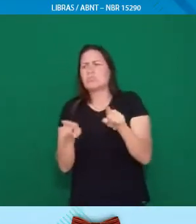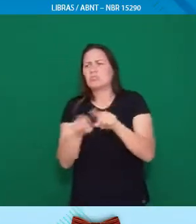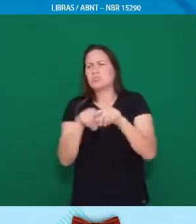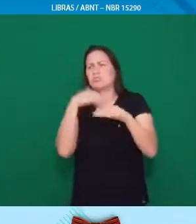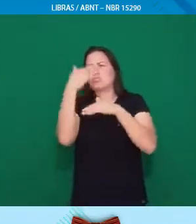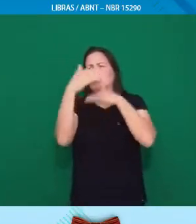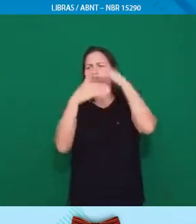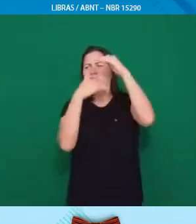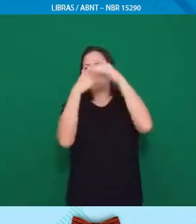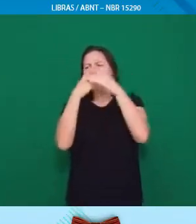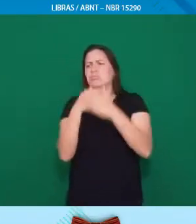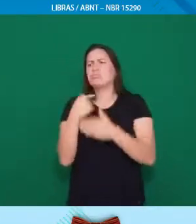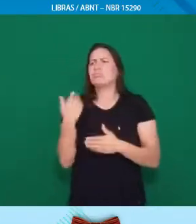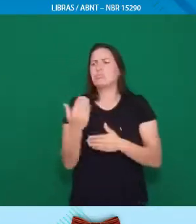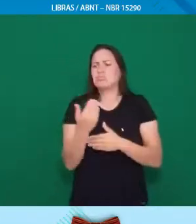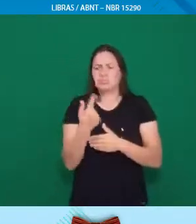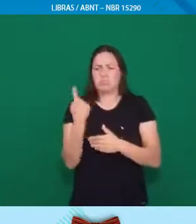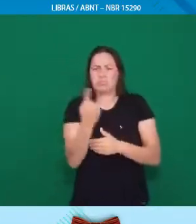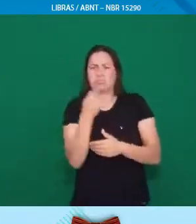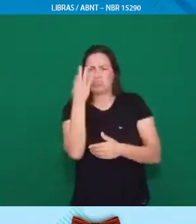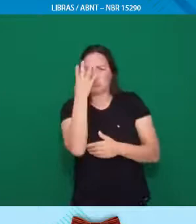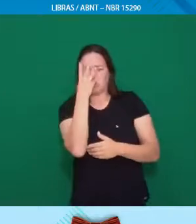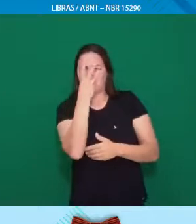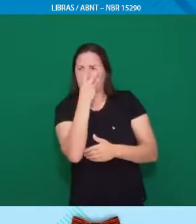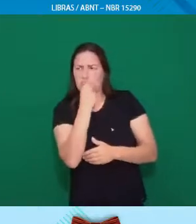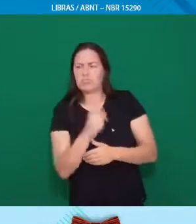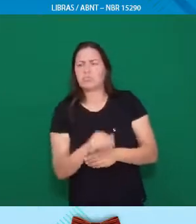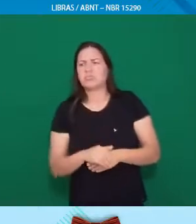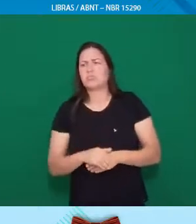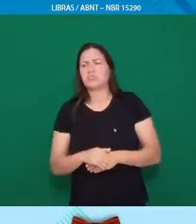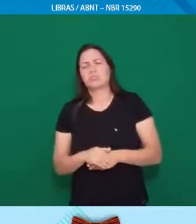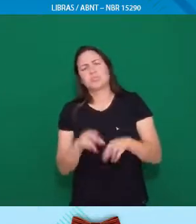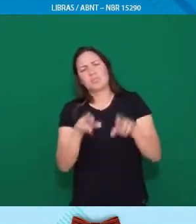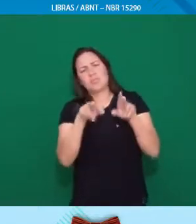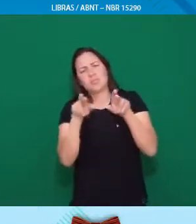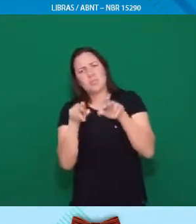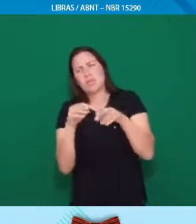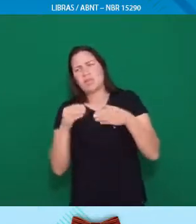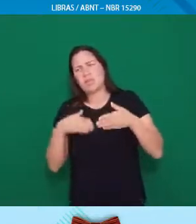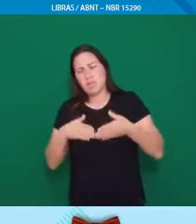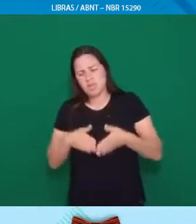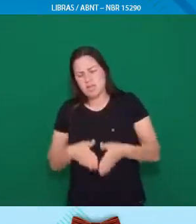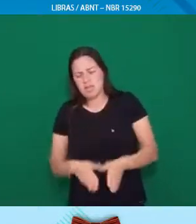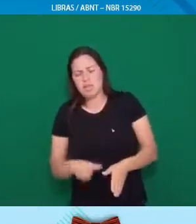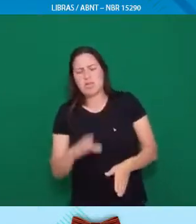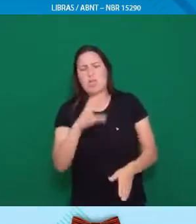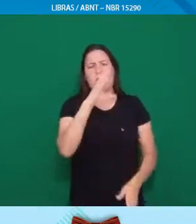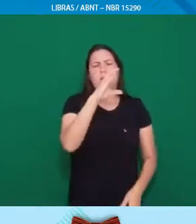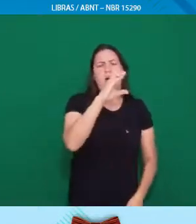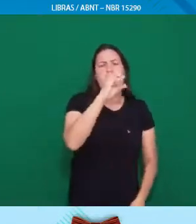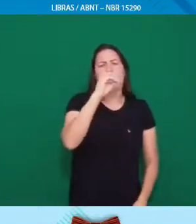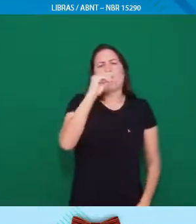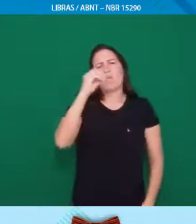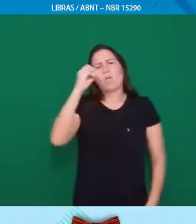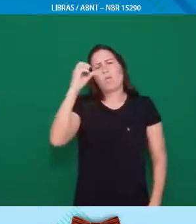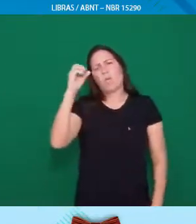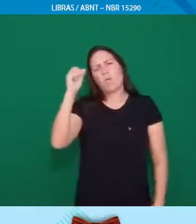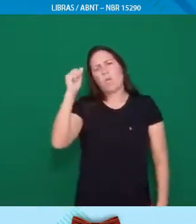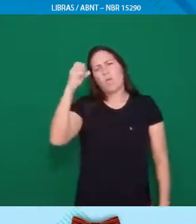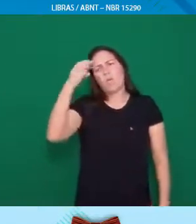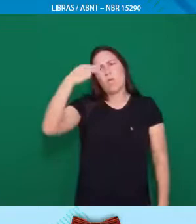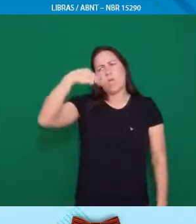crescer ou cresce o engolido Ah e assim nasceu a cocan com atitude